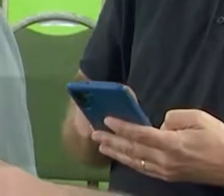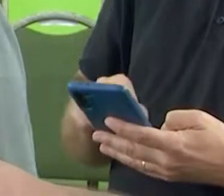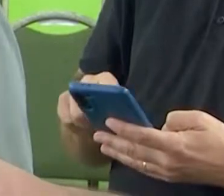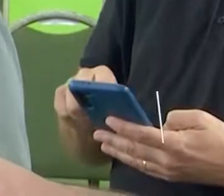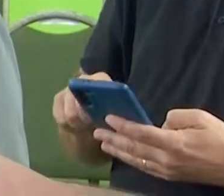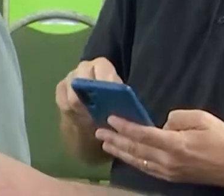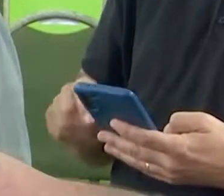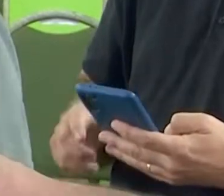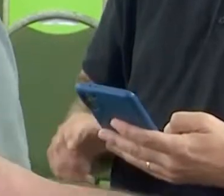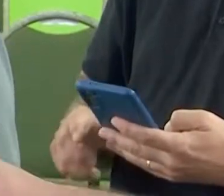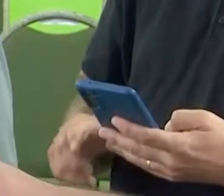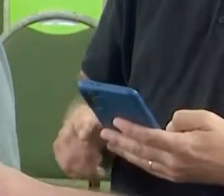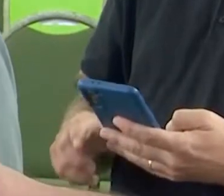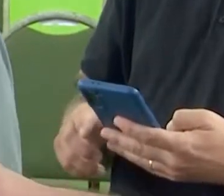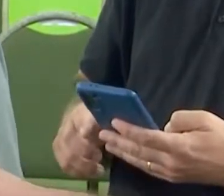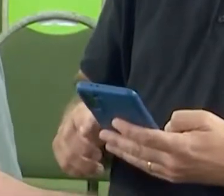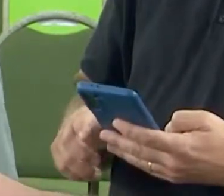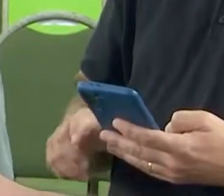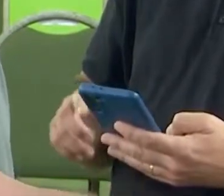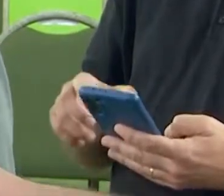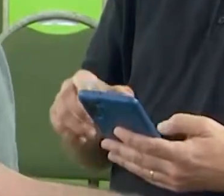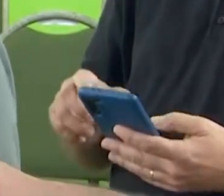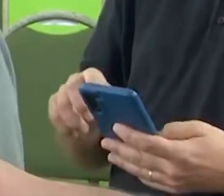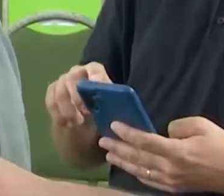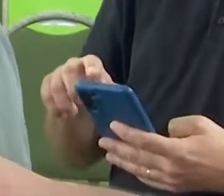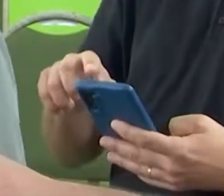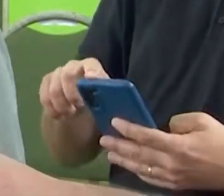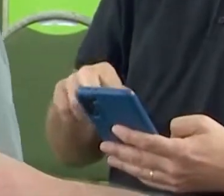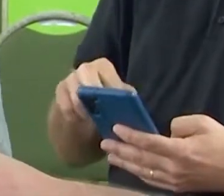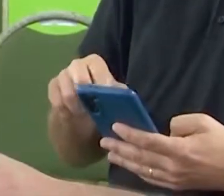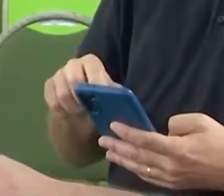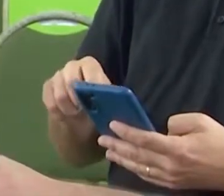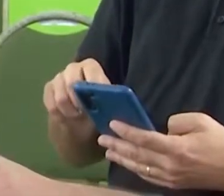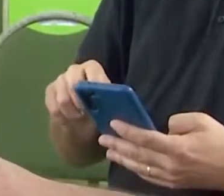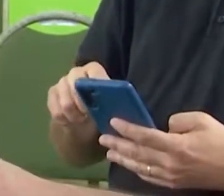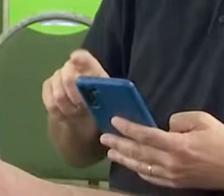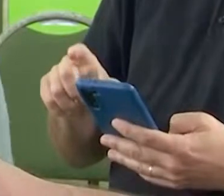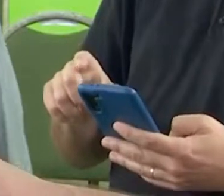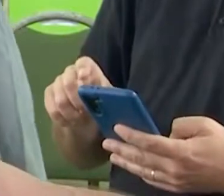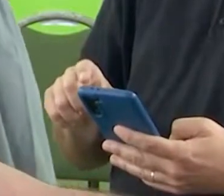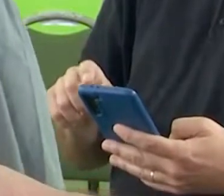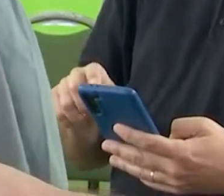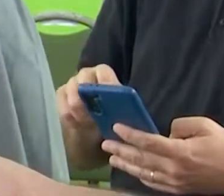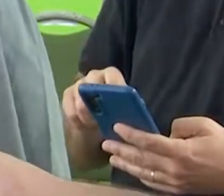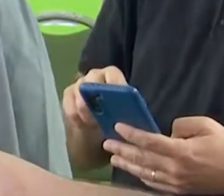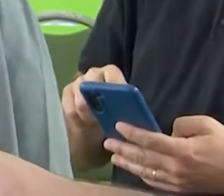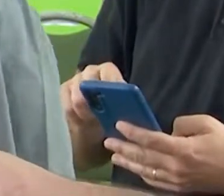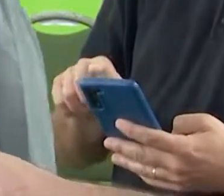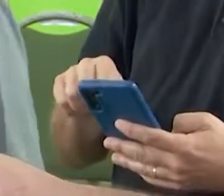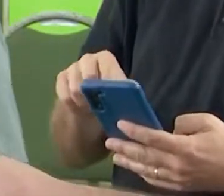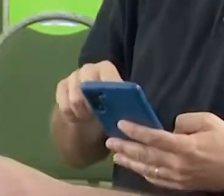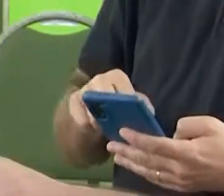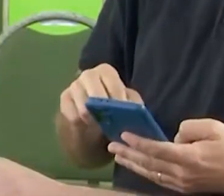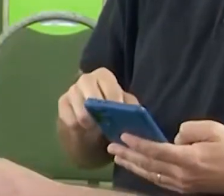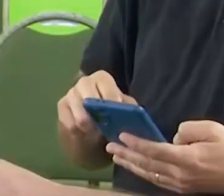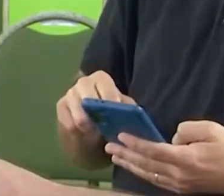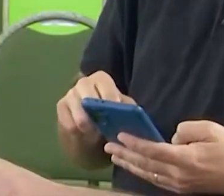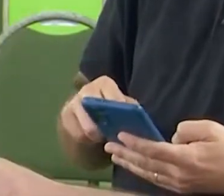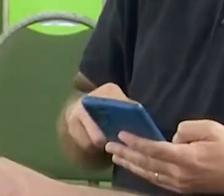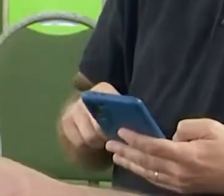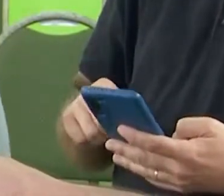que foram feitos determinado loteamento, algumas pessoas que acabaram tomando conta